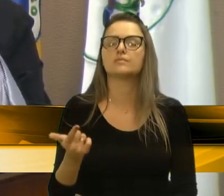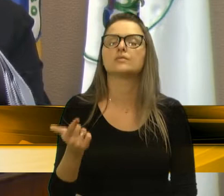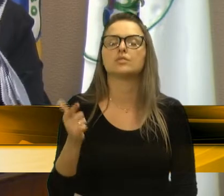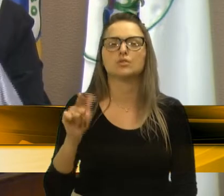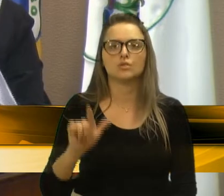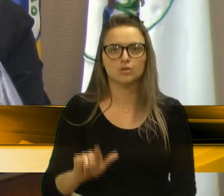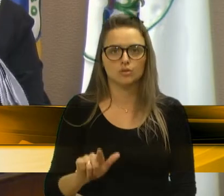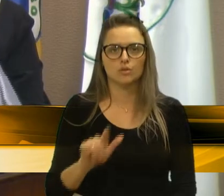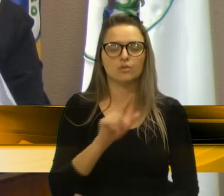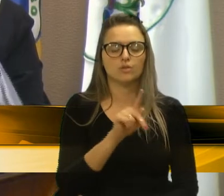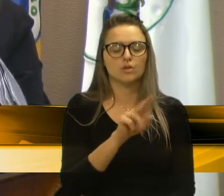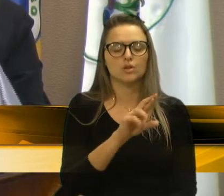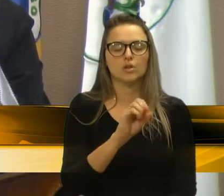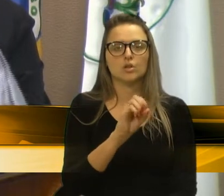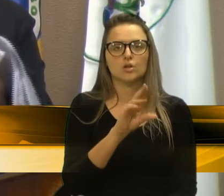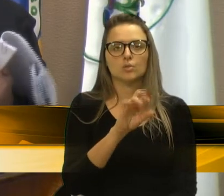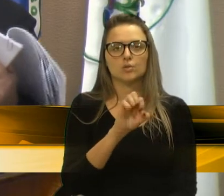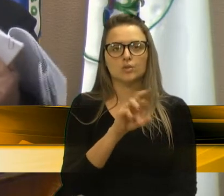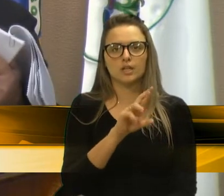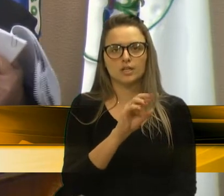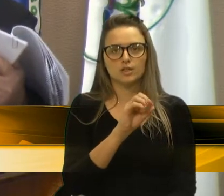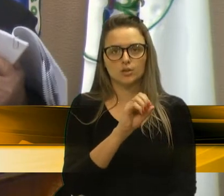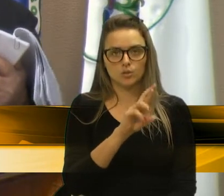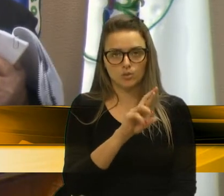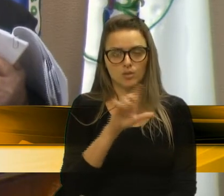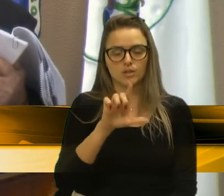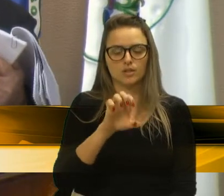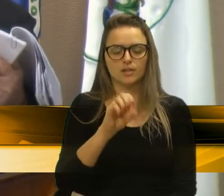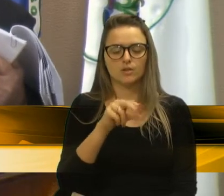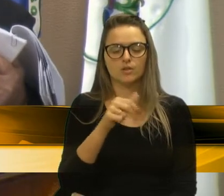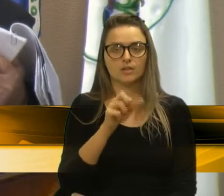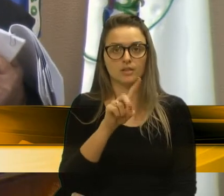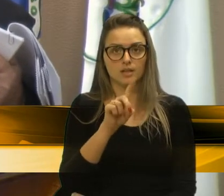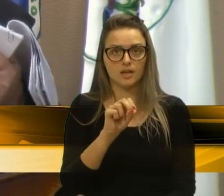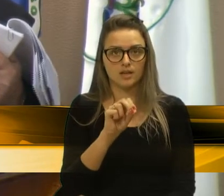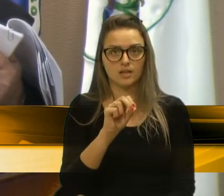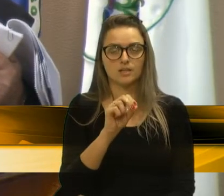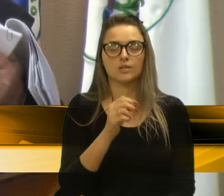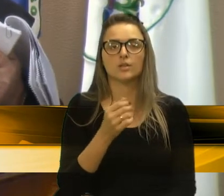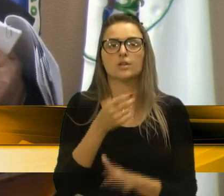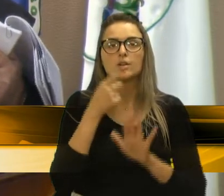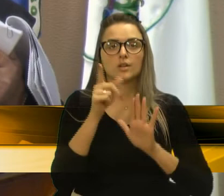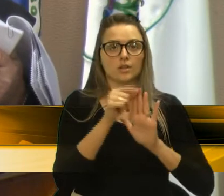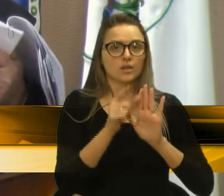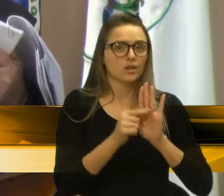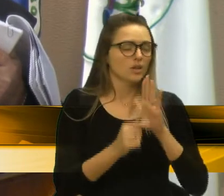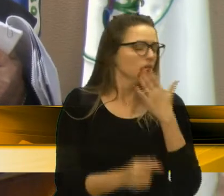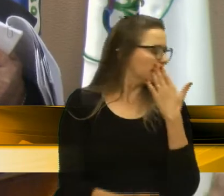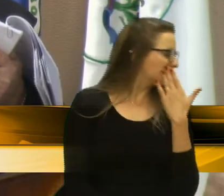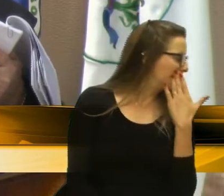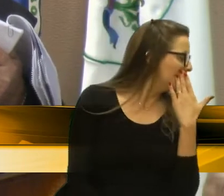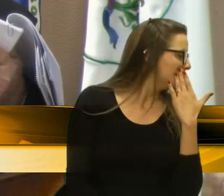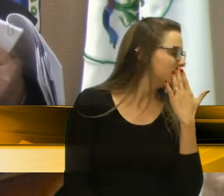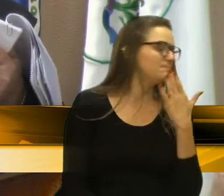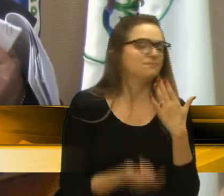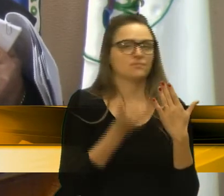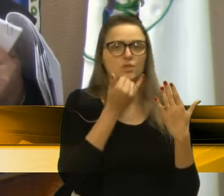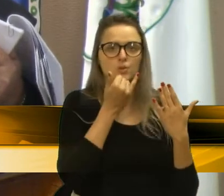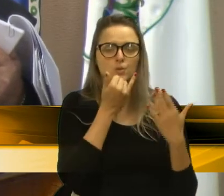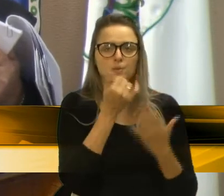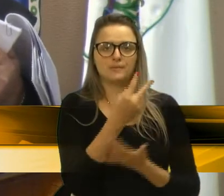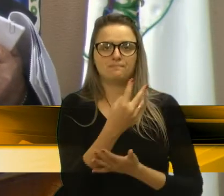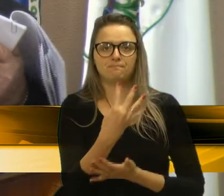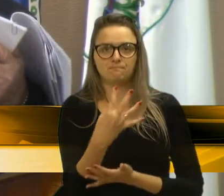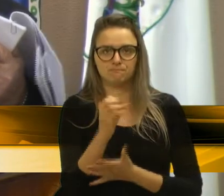o procurador do município, Leonardo da Rocha de Souza, alerta que, quanto ao artigo 240, ainda vale a mesma observação